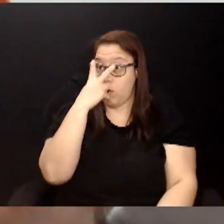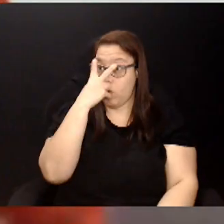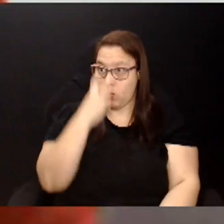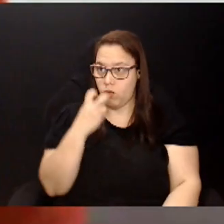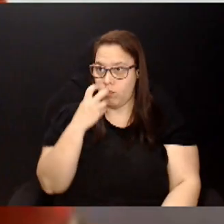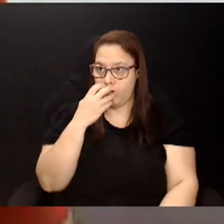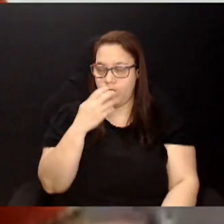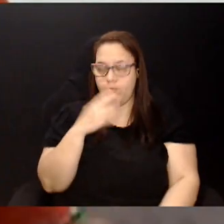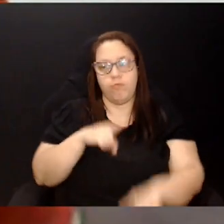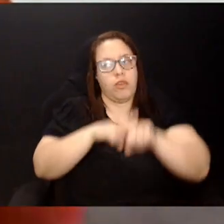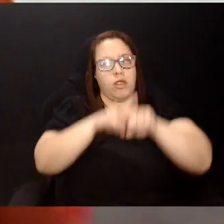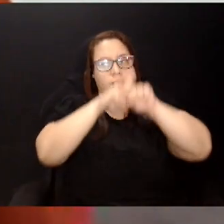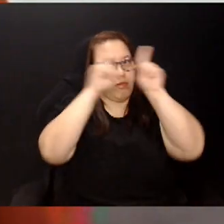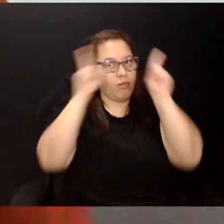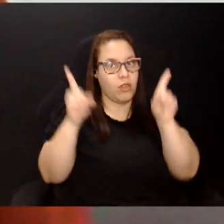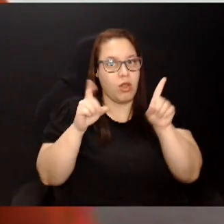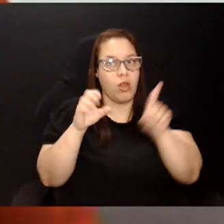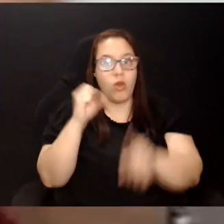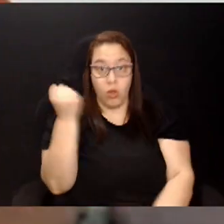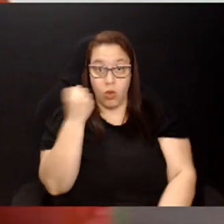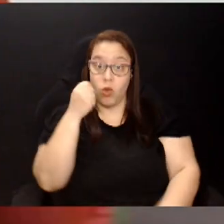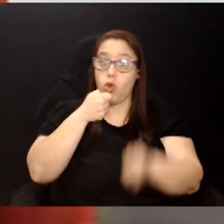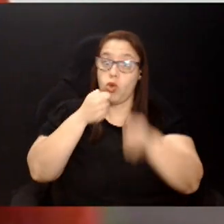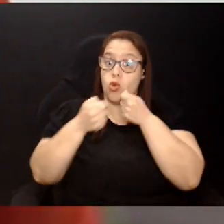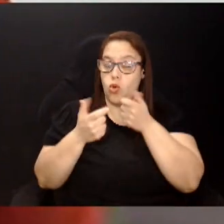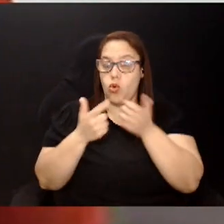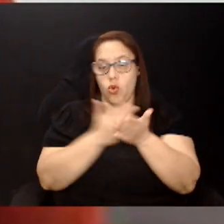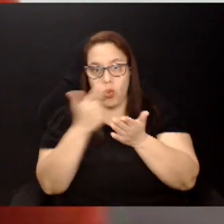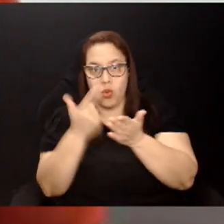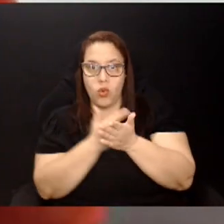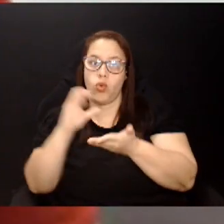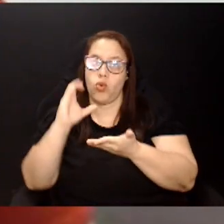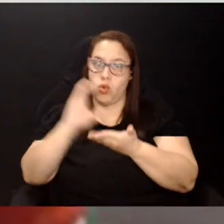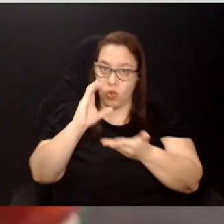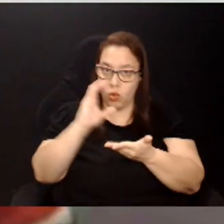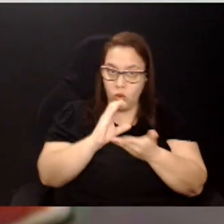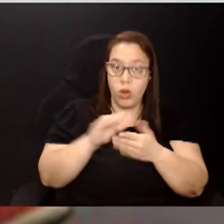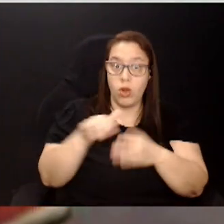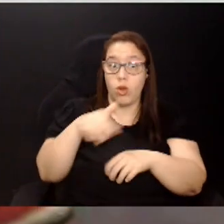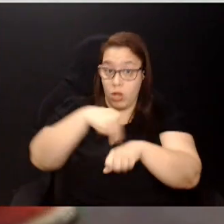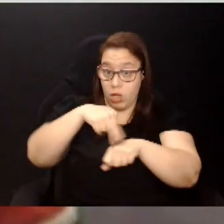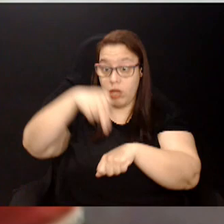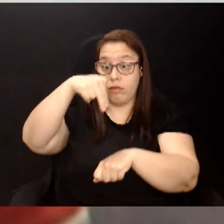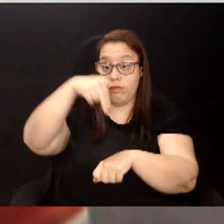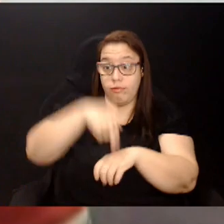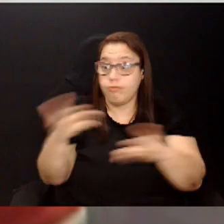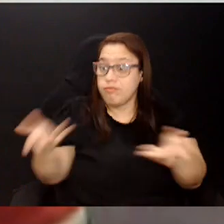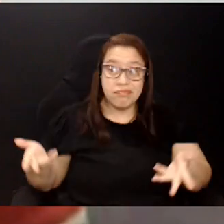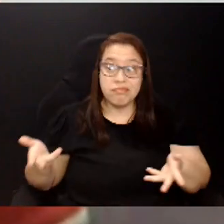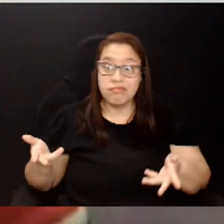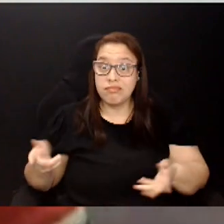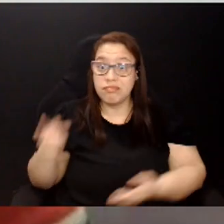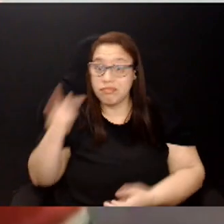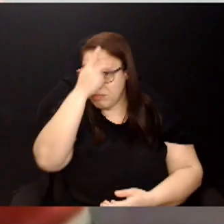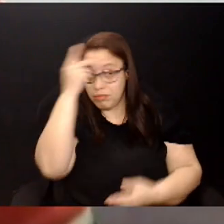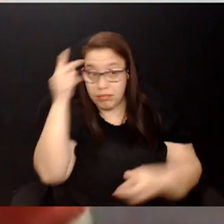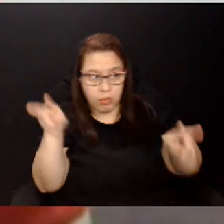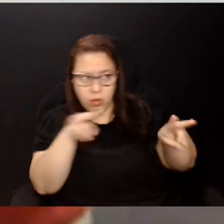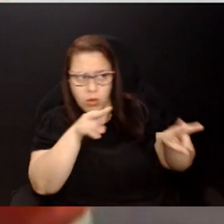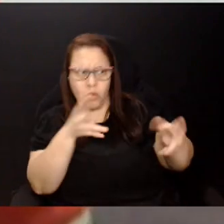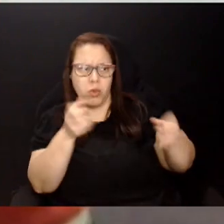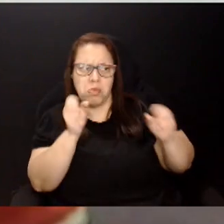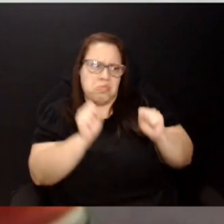pessoa cega, eu sou sociólogo, sou jornalista, sou conselheiro nacional. Então, quando uma pessoa me vê, é claro que pode ser,